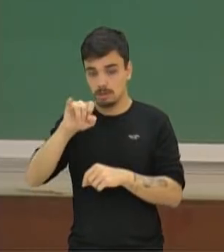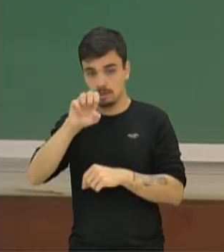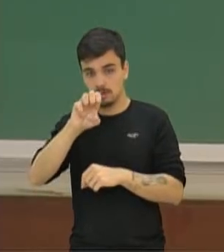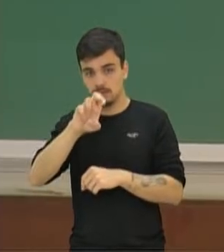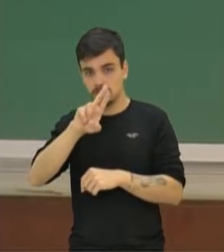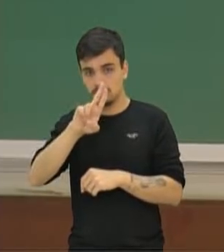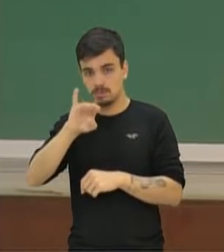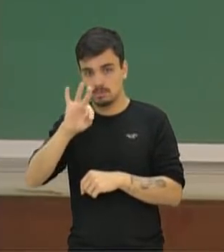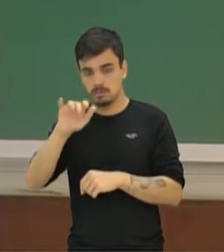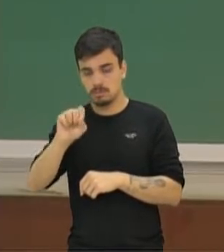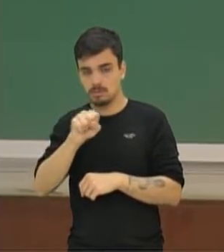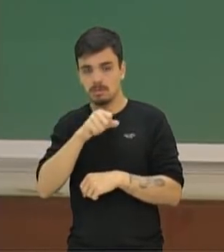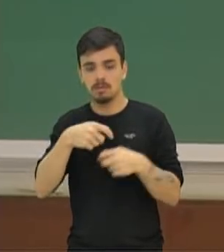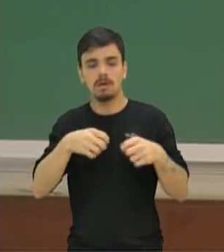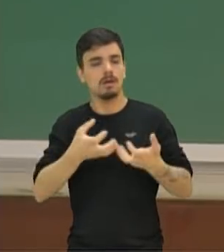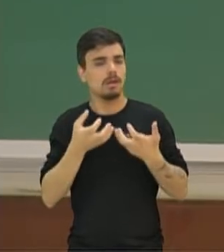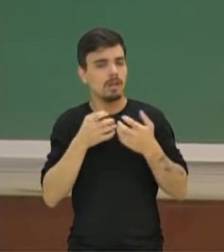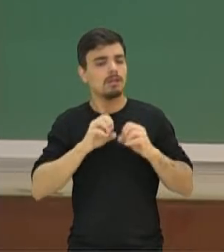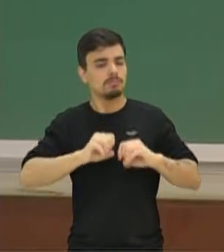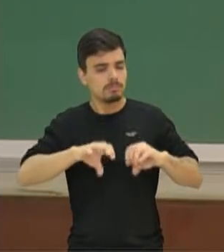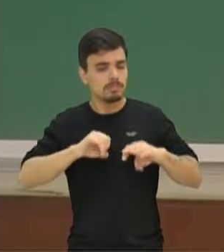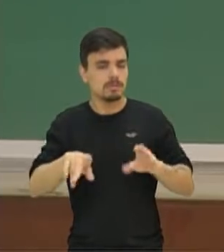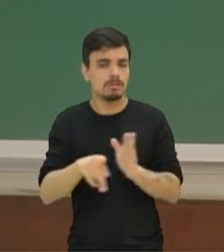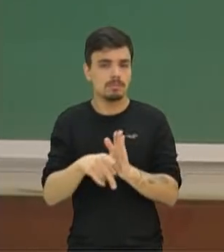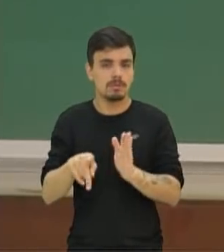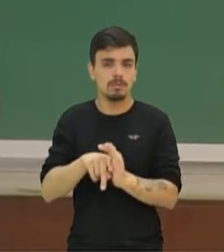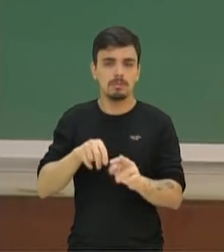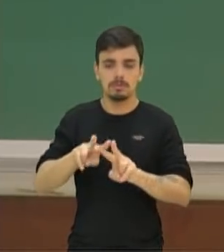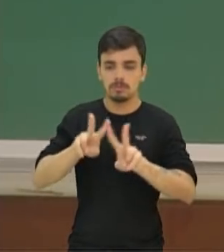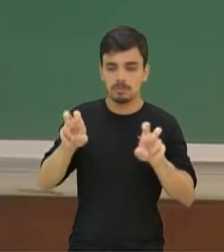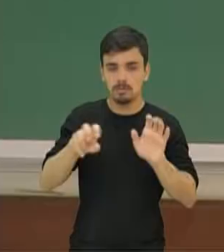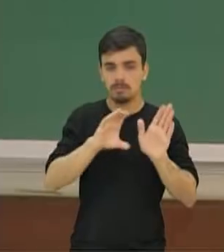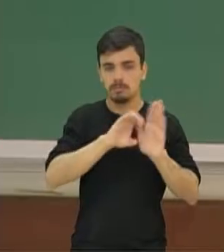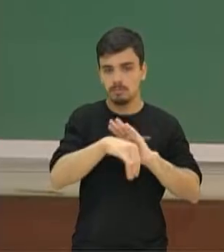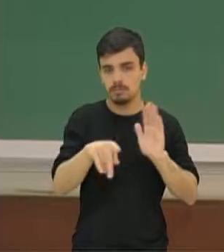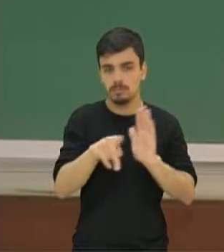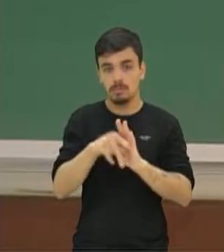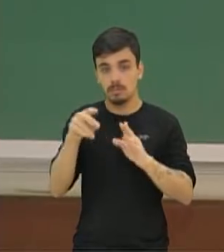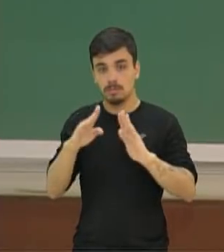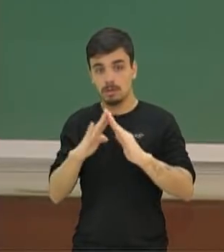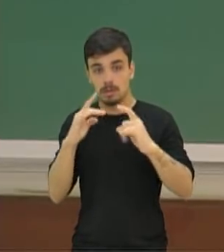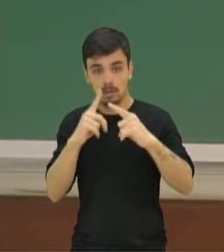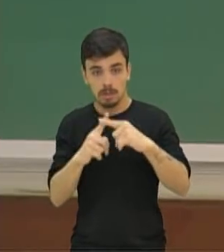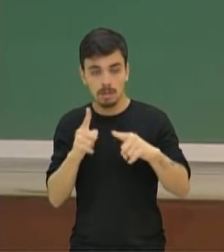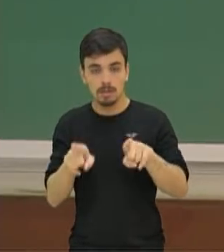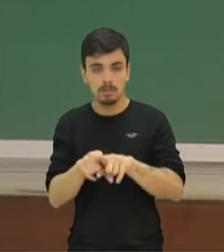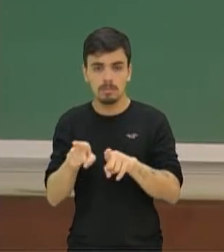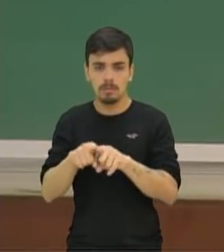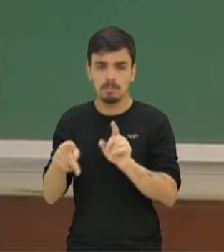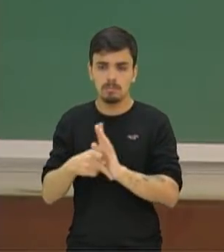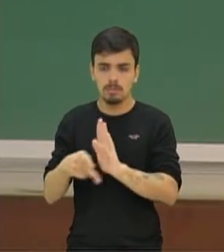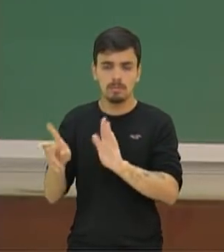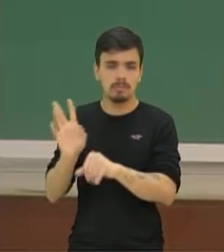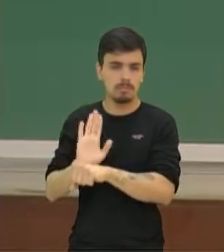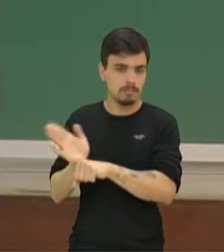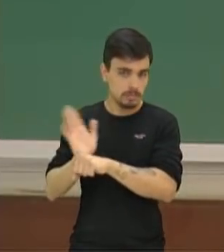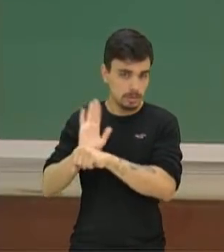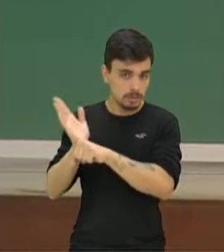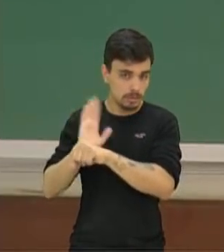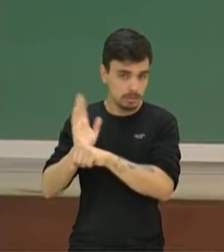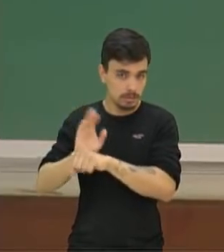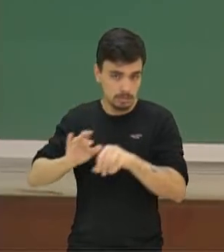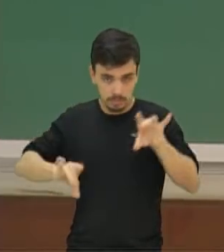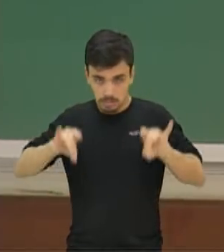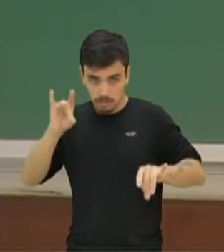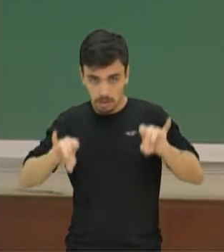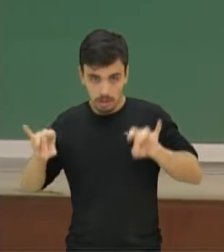pretendiam ensinar os dogmas, né, ou seja, os preceitos da igreja, através da encenação teatral, né? Então, aqui eles